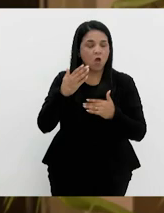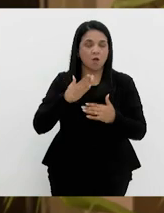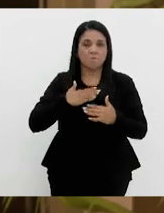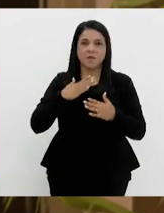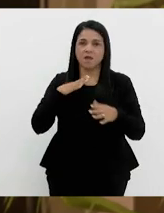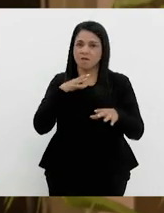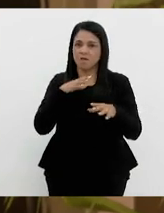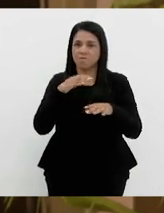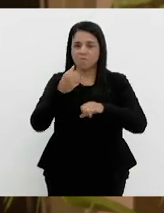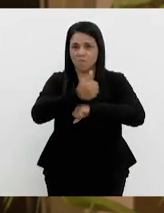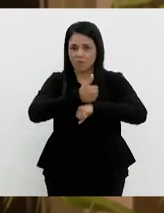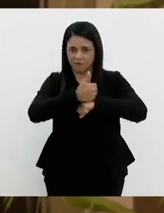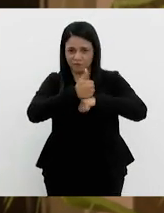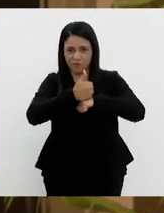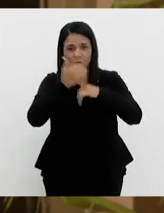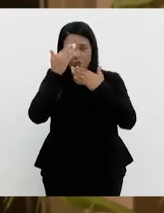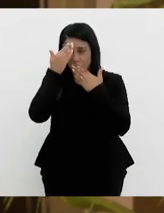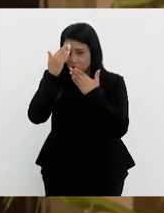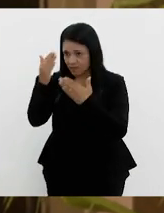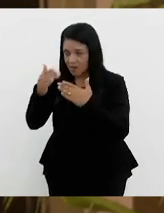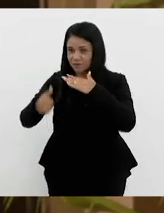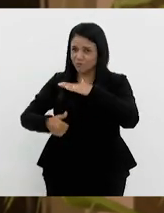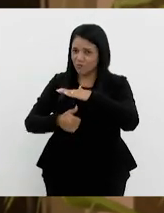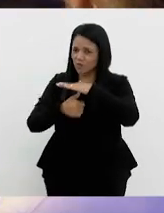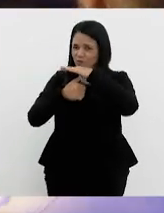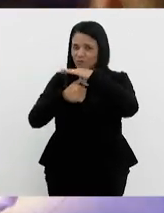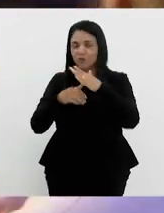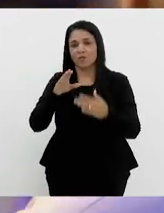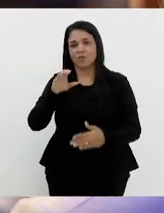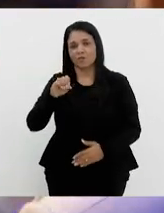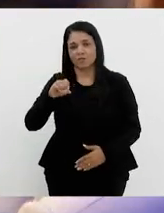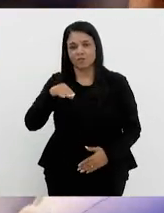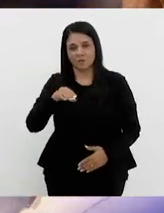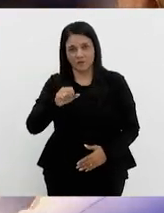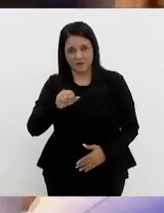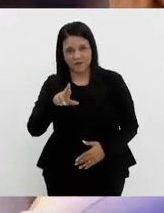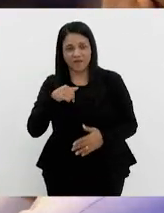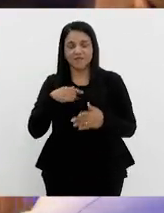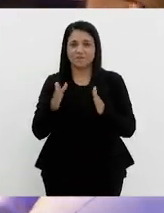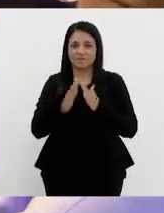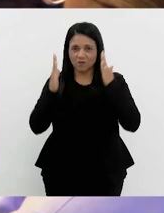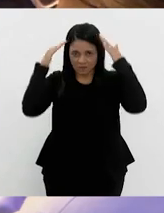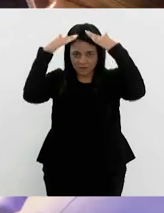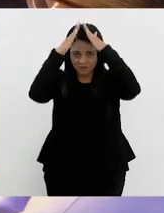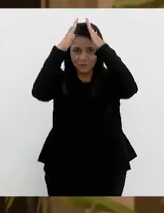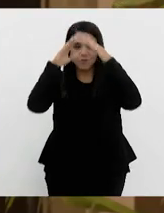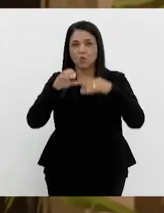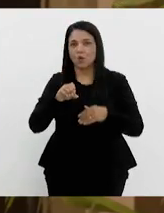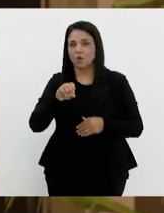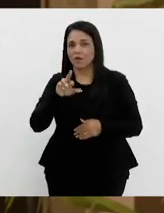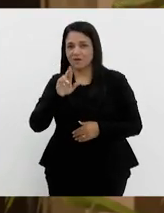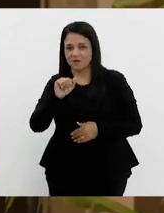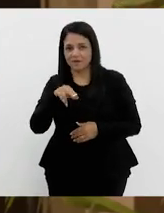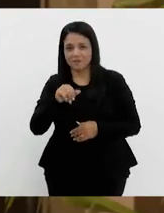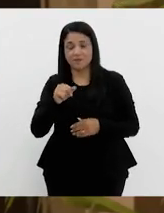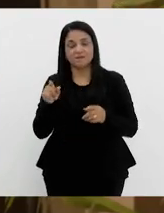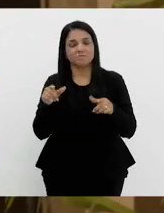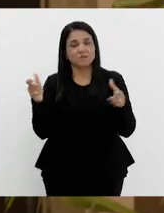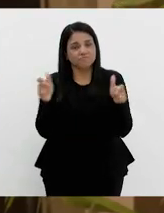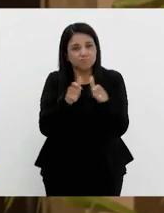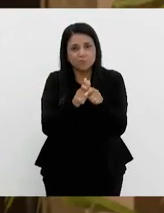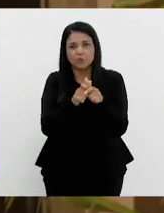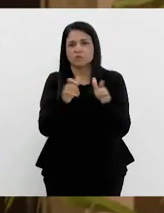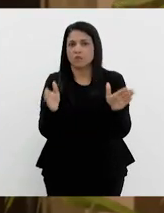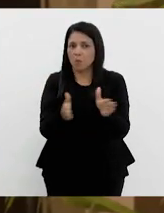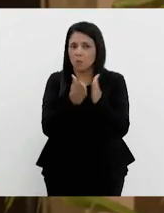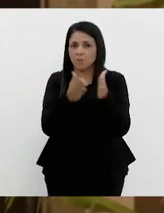novamente nosso reitor Padre Omar Obrigado nosso arcebispo então erradicação da pobreza a